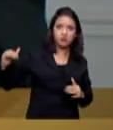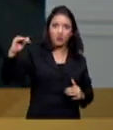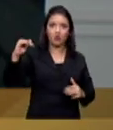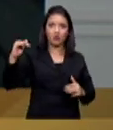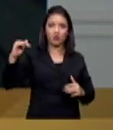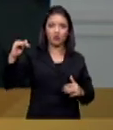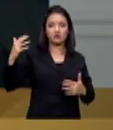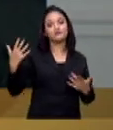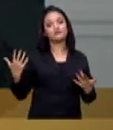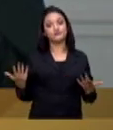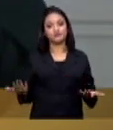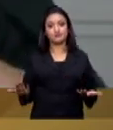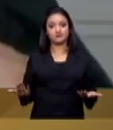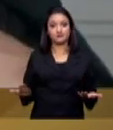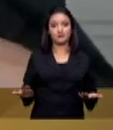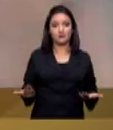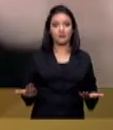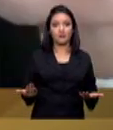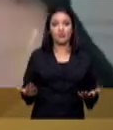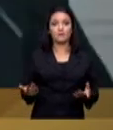medida,